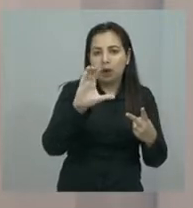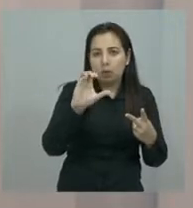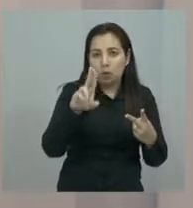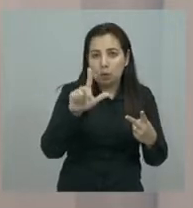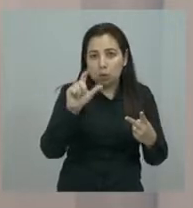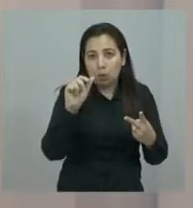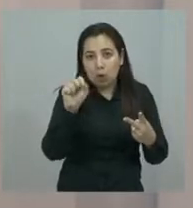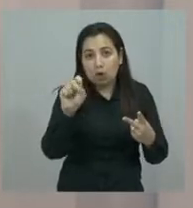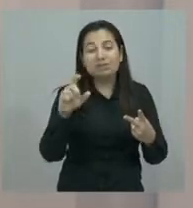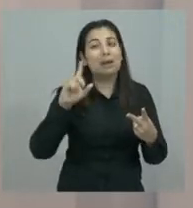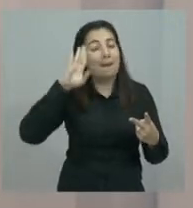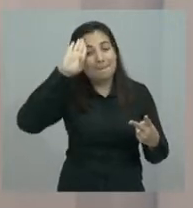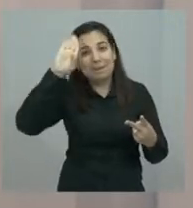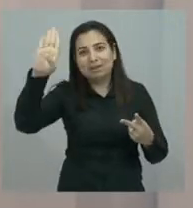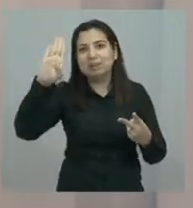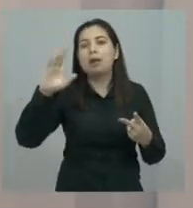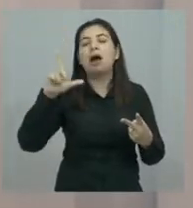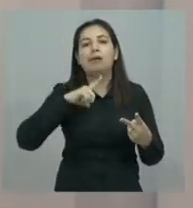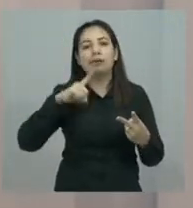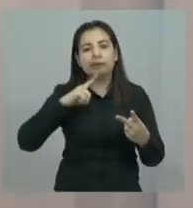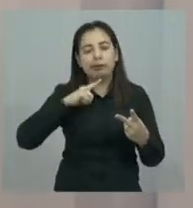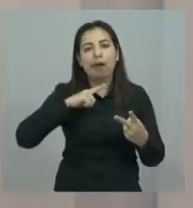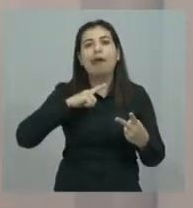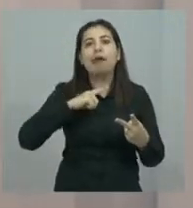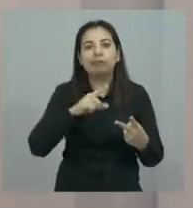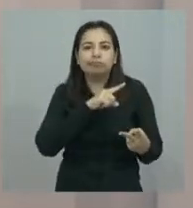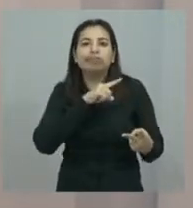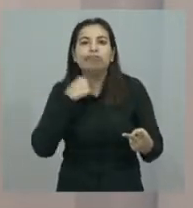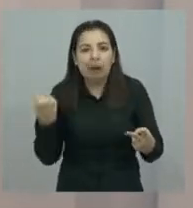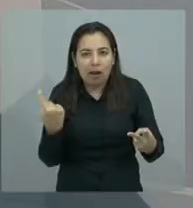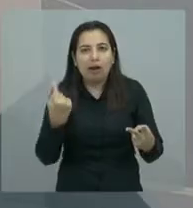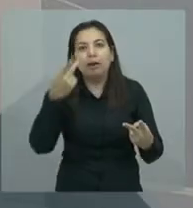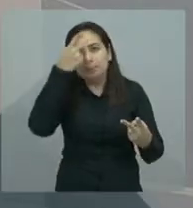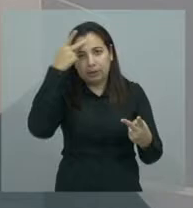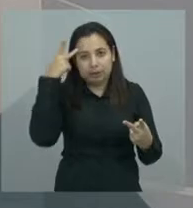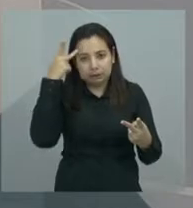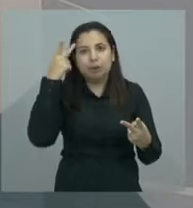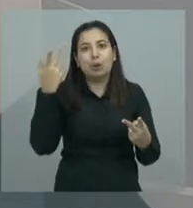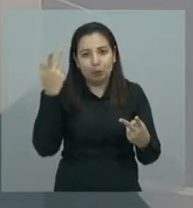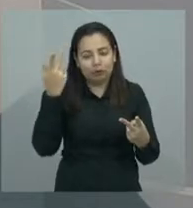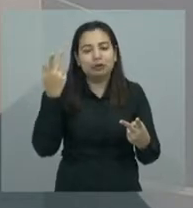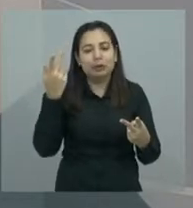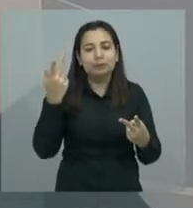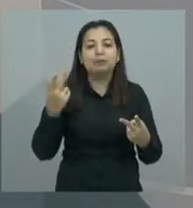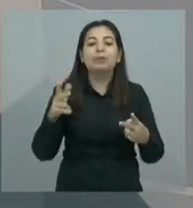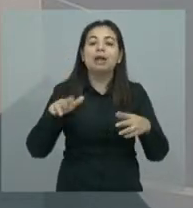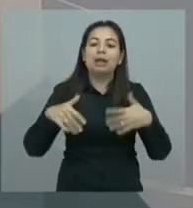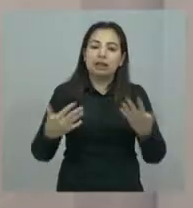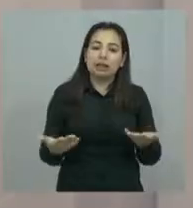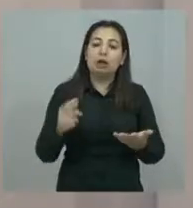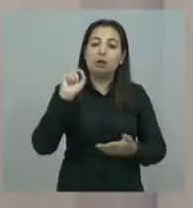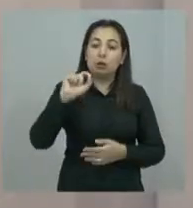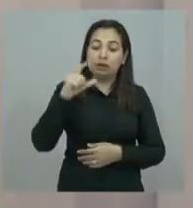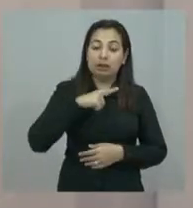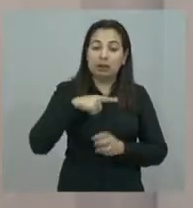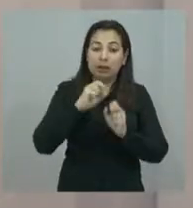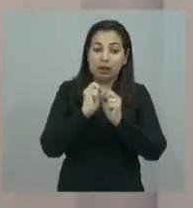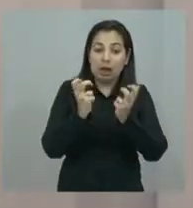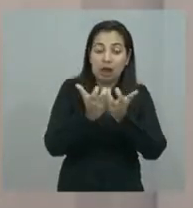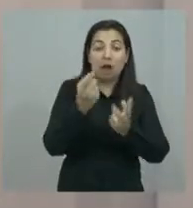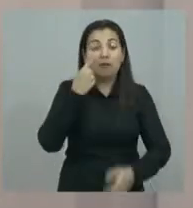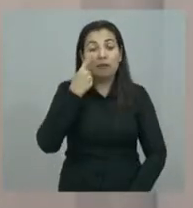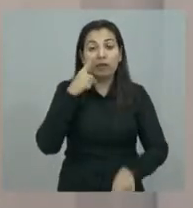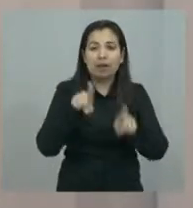tuberculose. Eis o motivo da gente querer agregar à frente parlamentar que a gente está criando aqui na Câmara, a questão também da